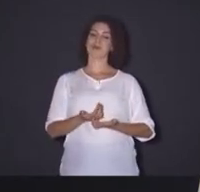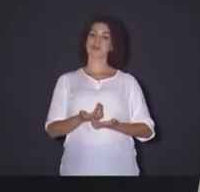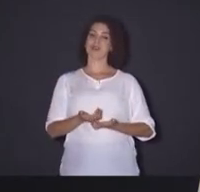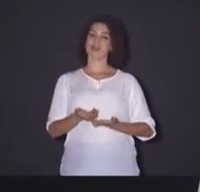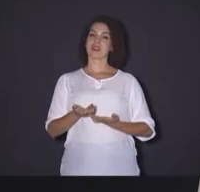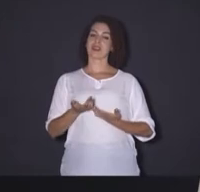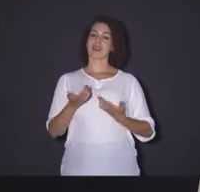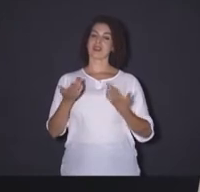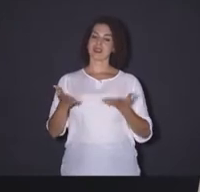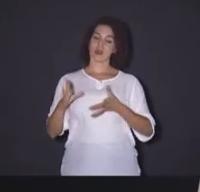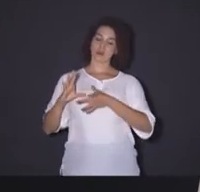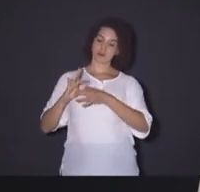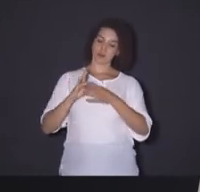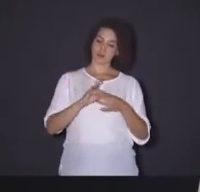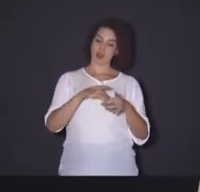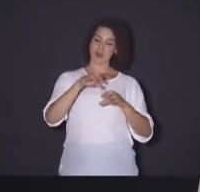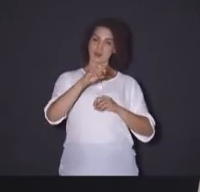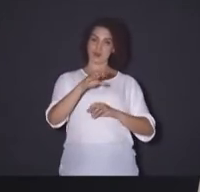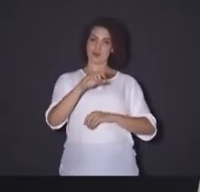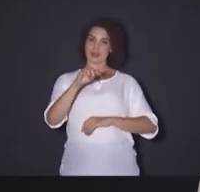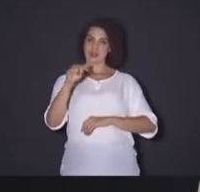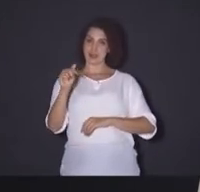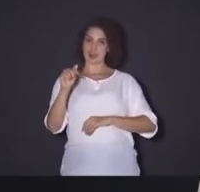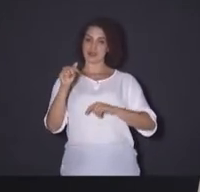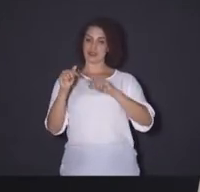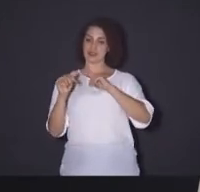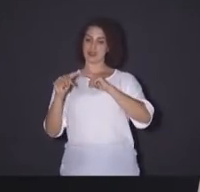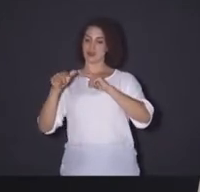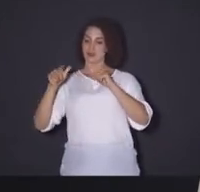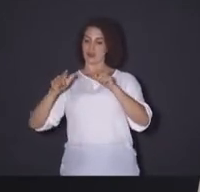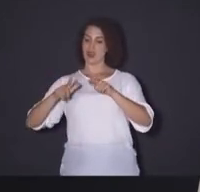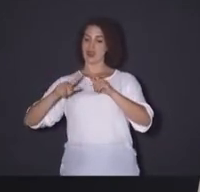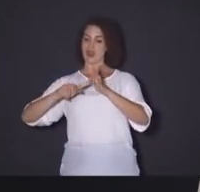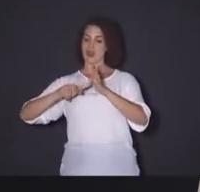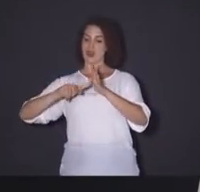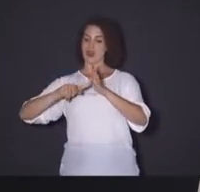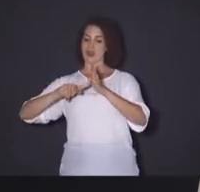Dentro disso, com a Educa 7, a gente passa cinema, tem um lugar chamado Associação de Moradores,